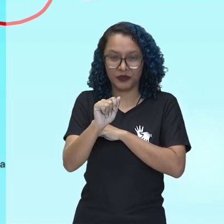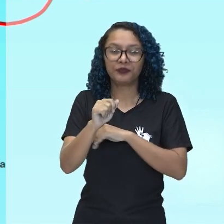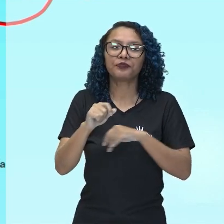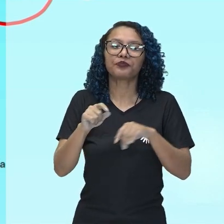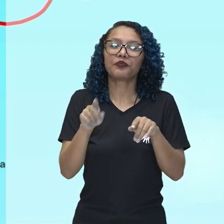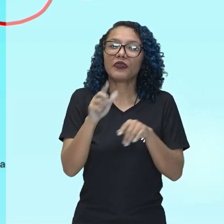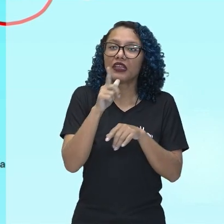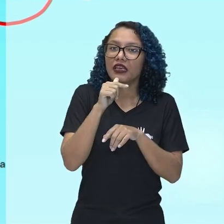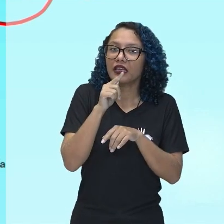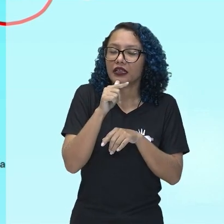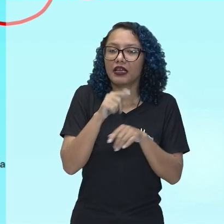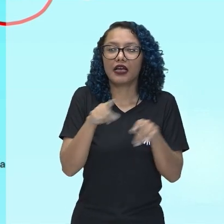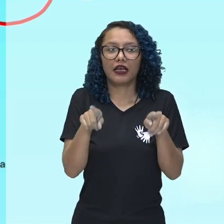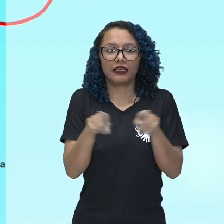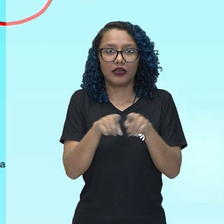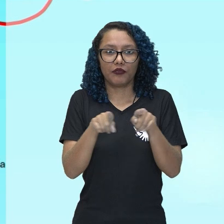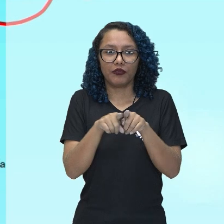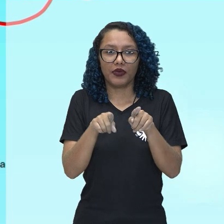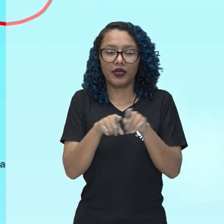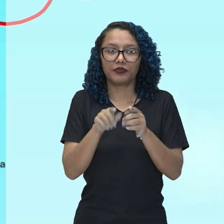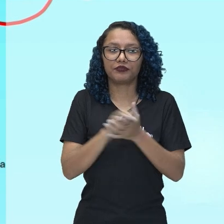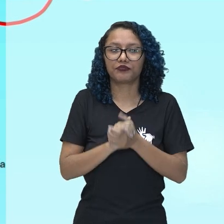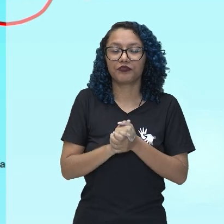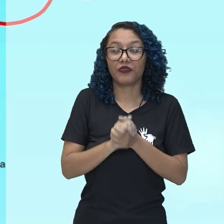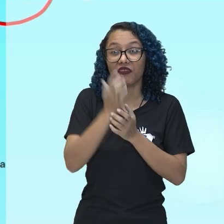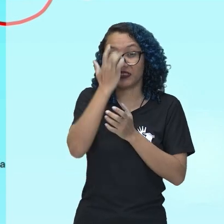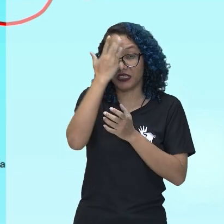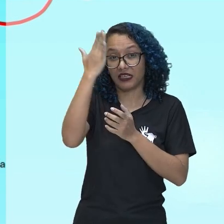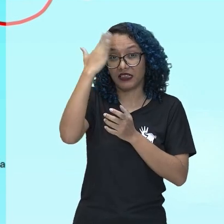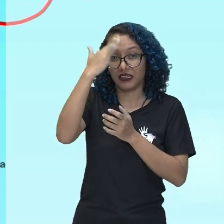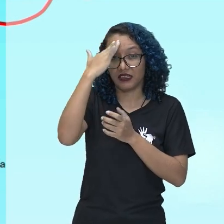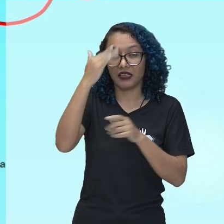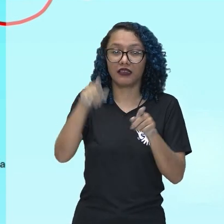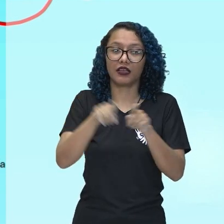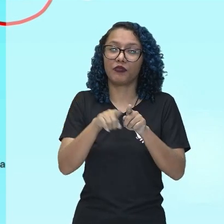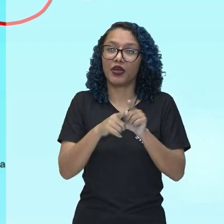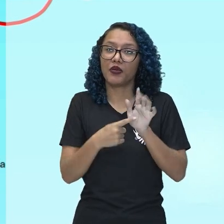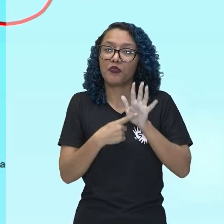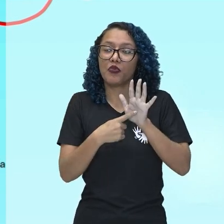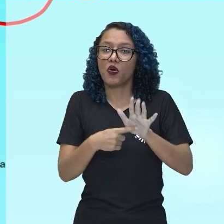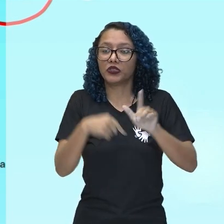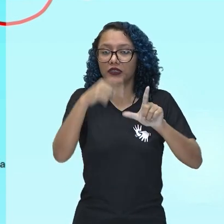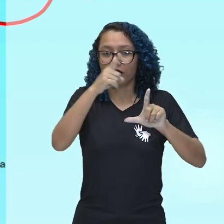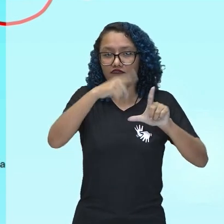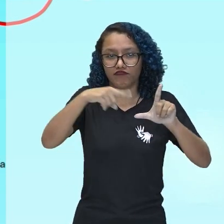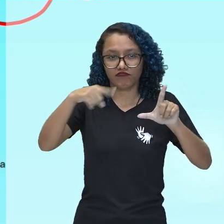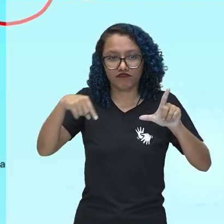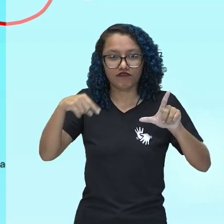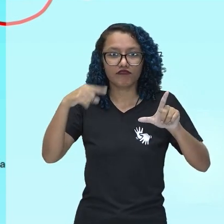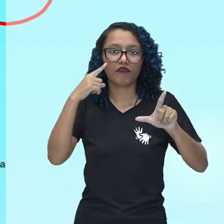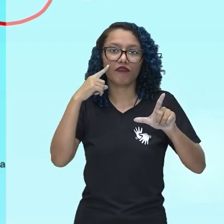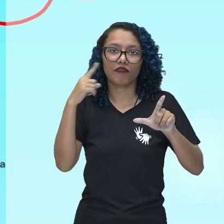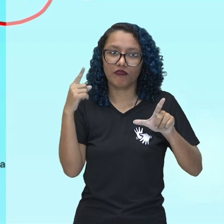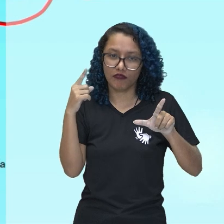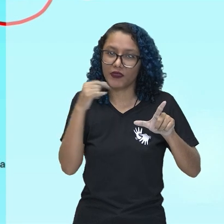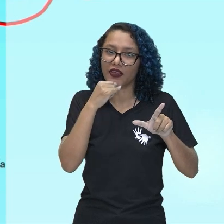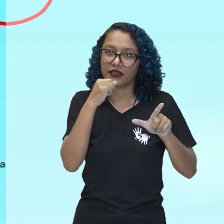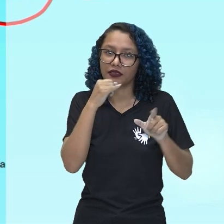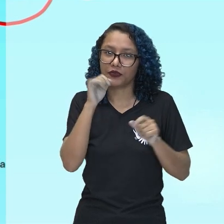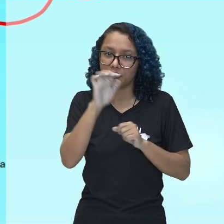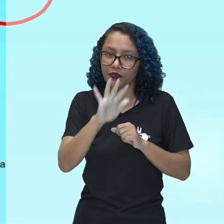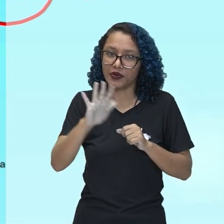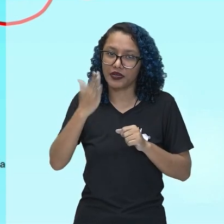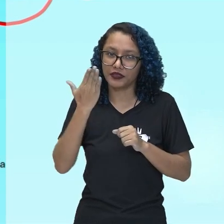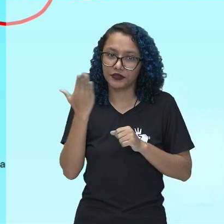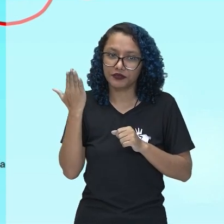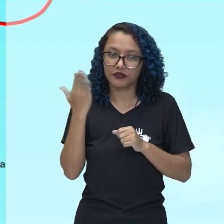a reportagem, ele vai trazer ali também gráficos, infográficos, como nesse caso aí, para nos informar,